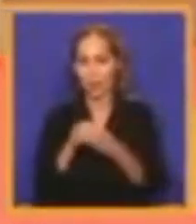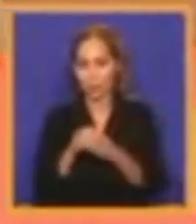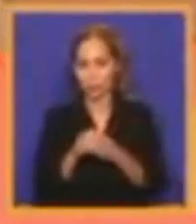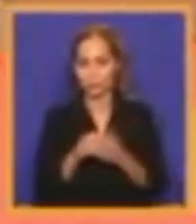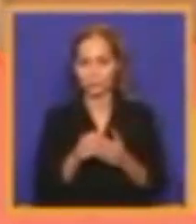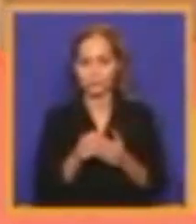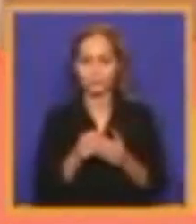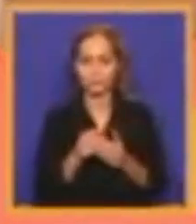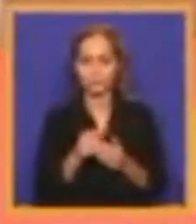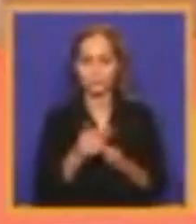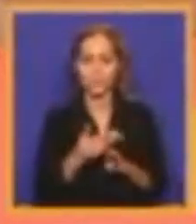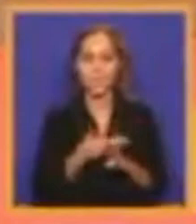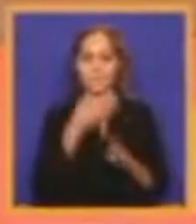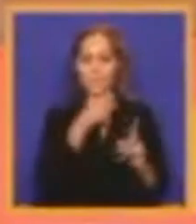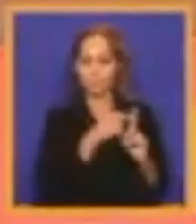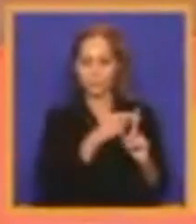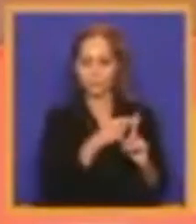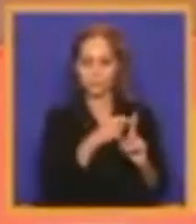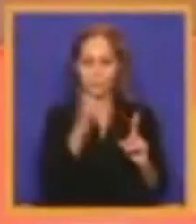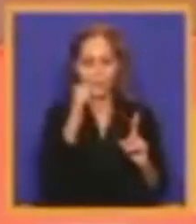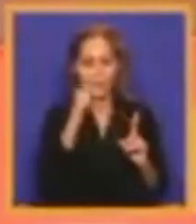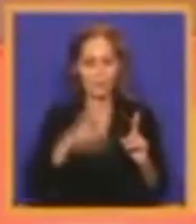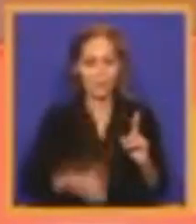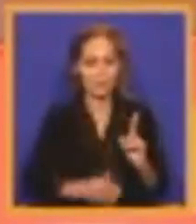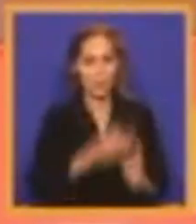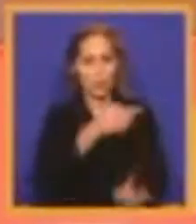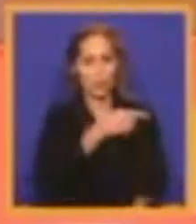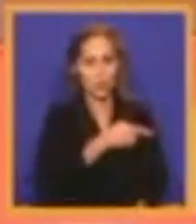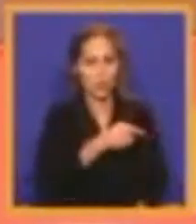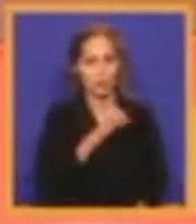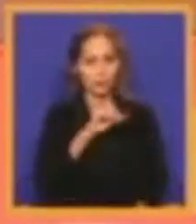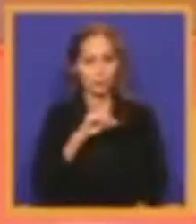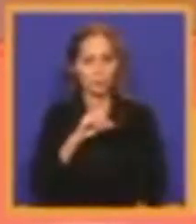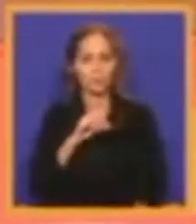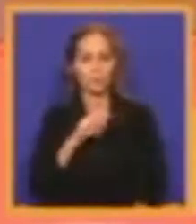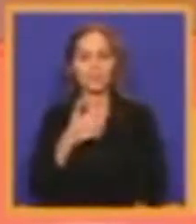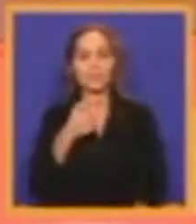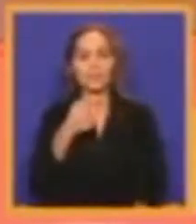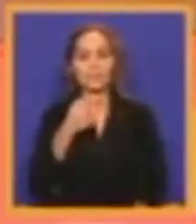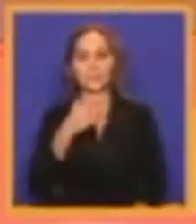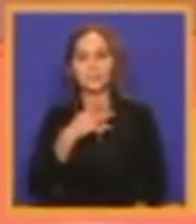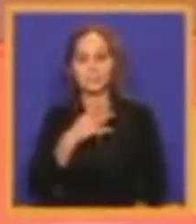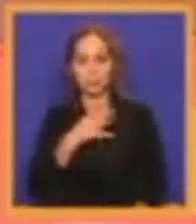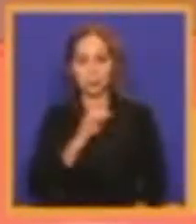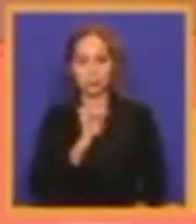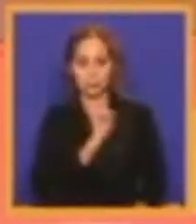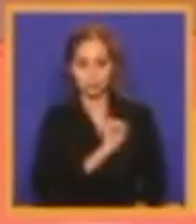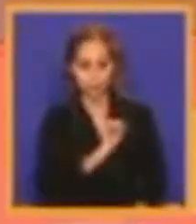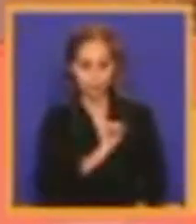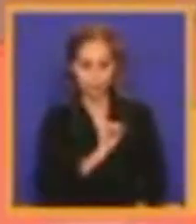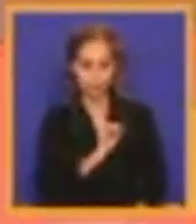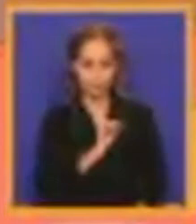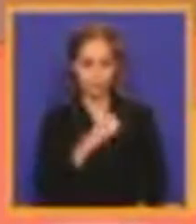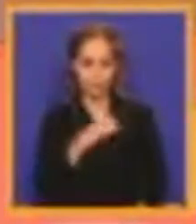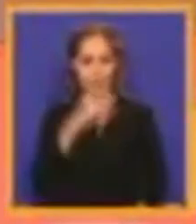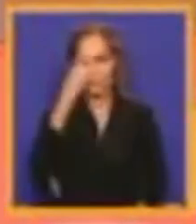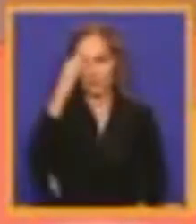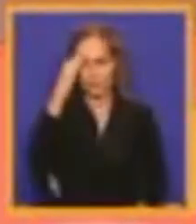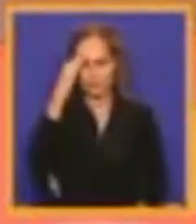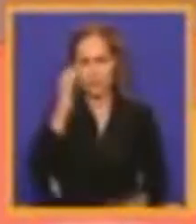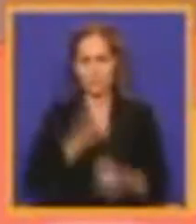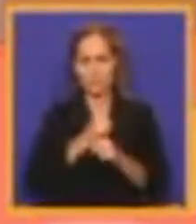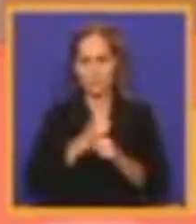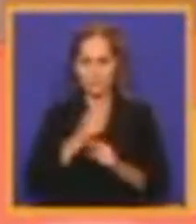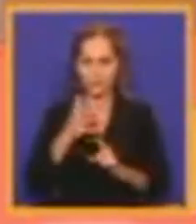que estão mesmo mais beneficiados são os nascidos entre 9 e 15 de agosto. Para eles, capacidade de realização, paixão,